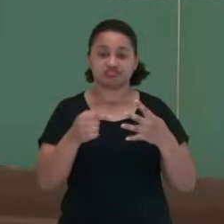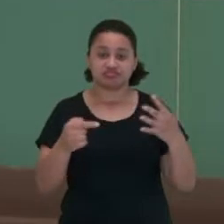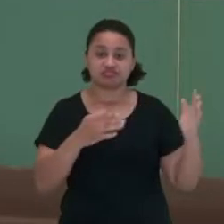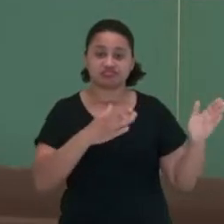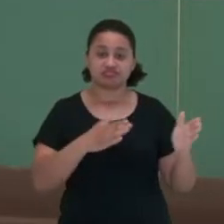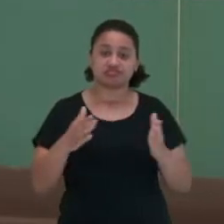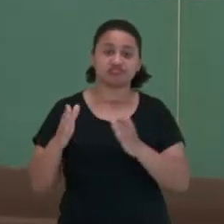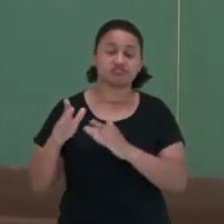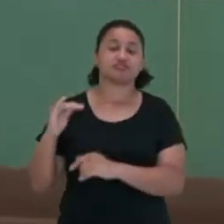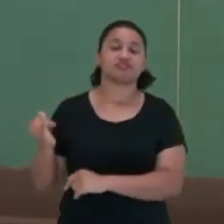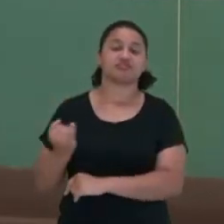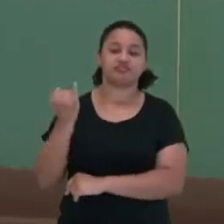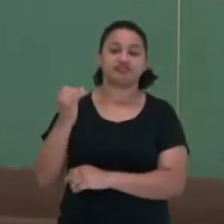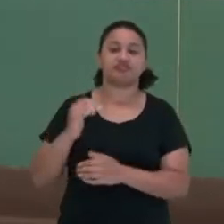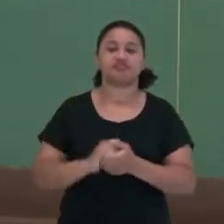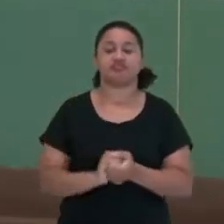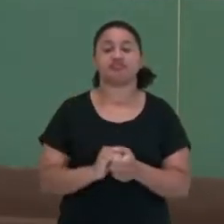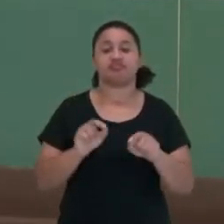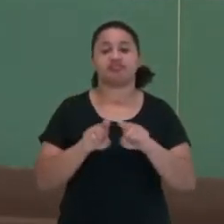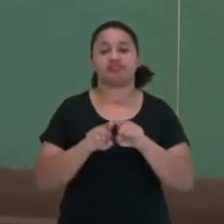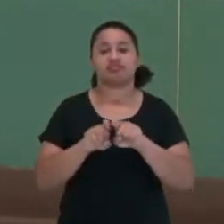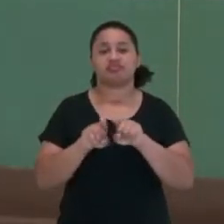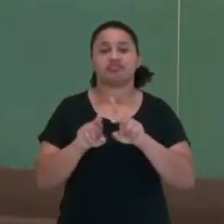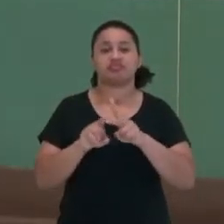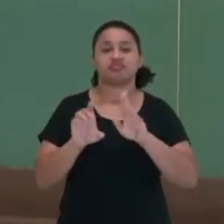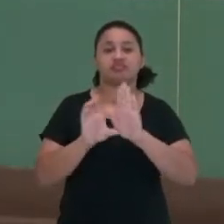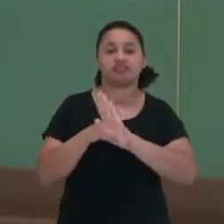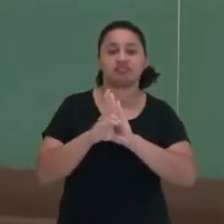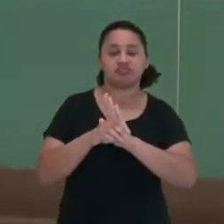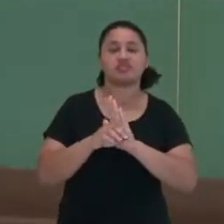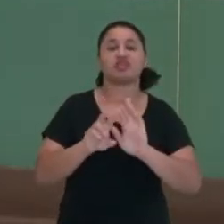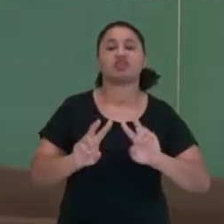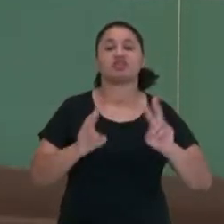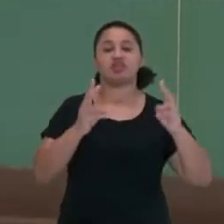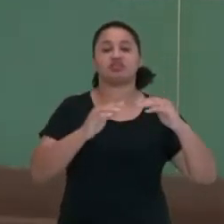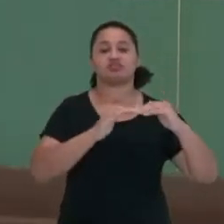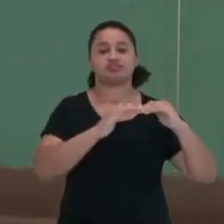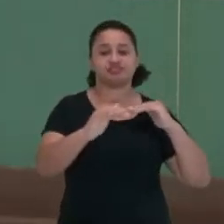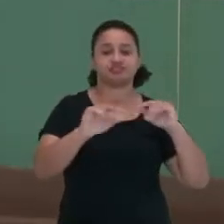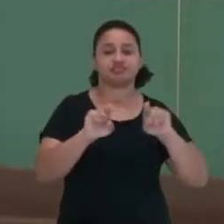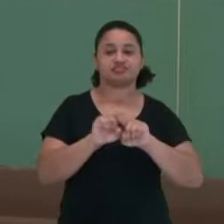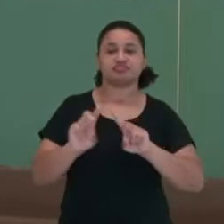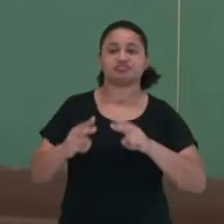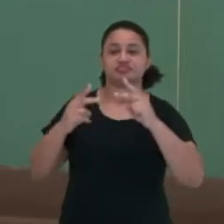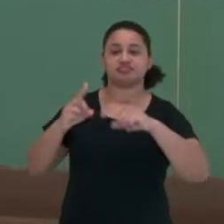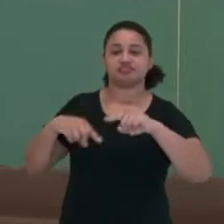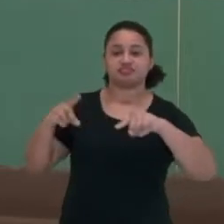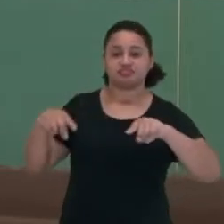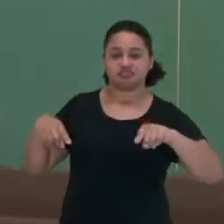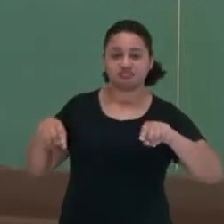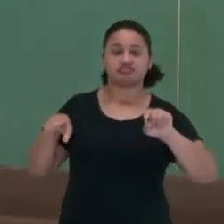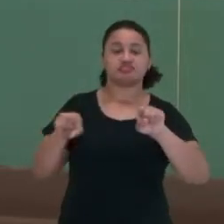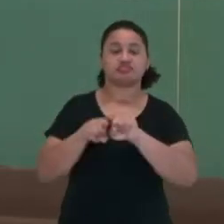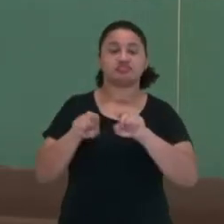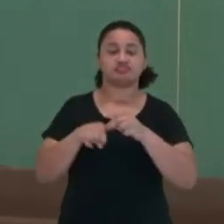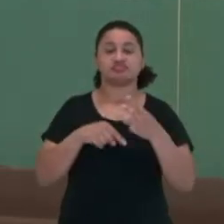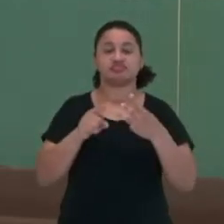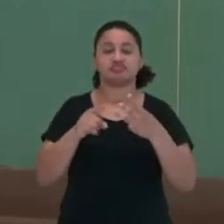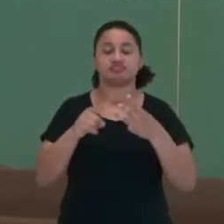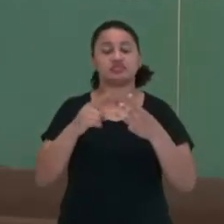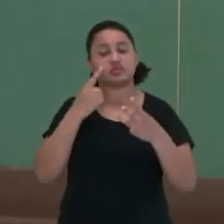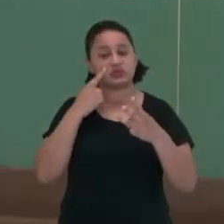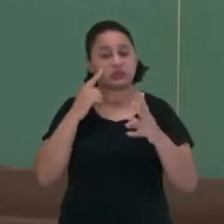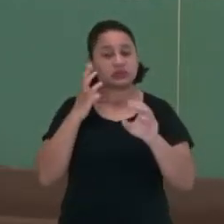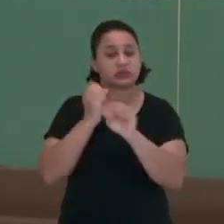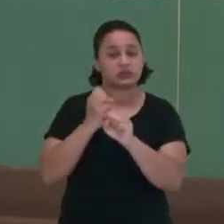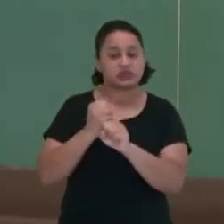importantes. Conceituar os custos fixos e os custos variáveis. E analisar por meio de cálculos os